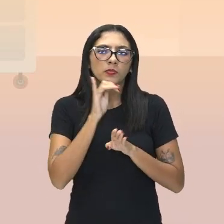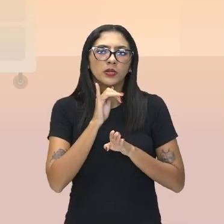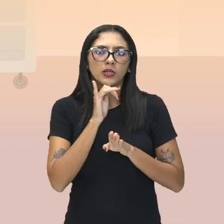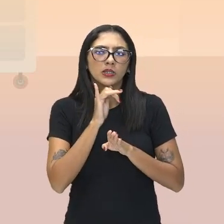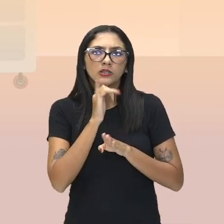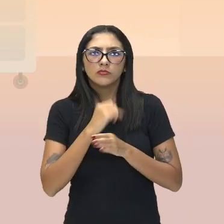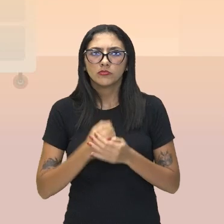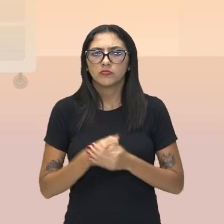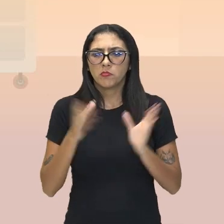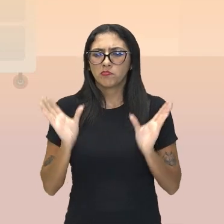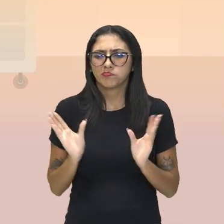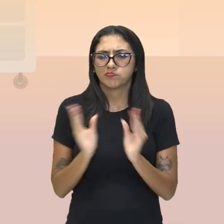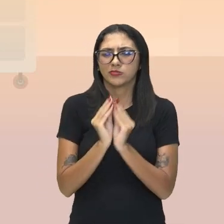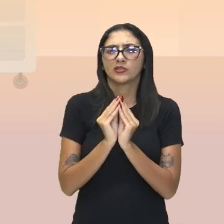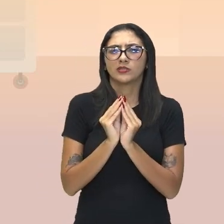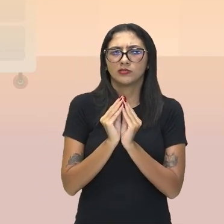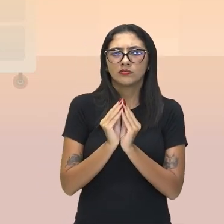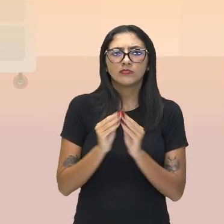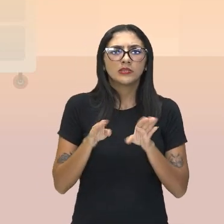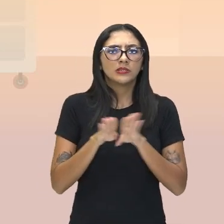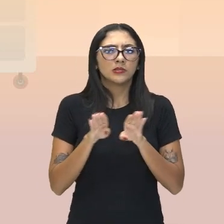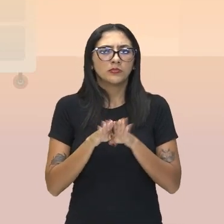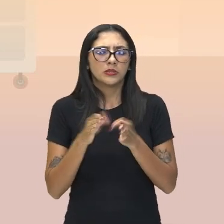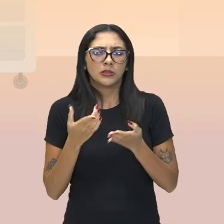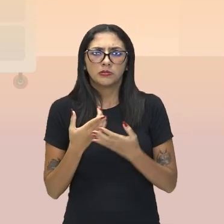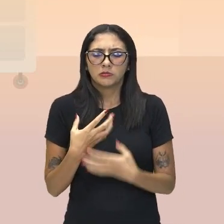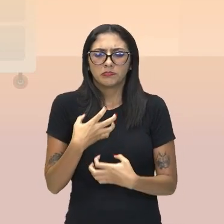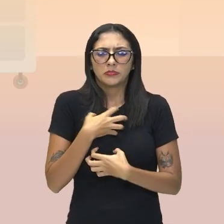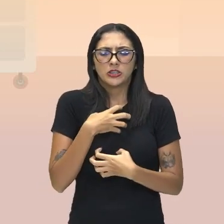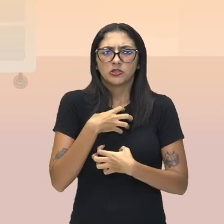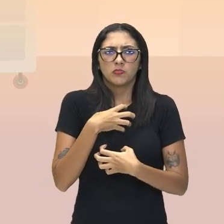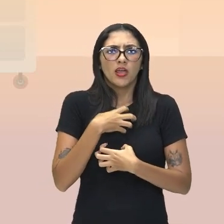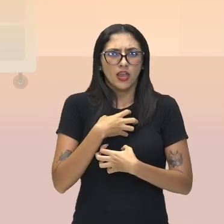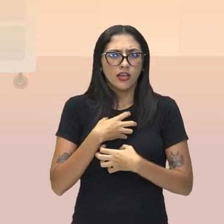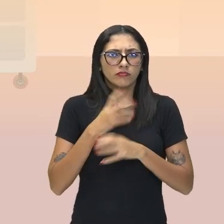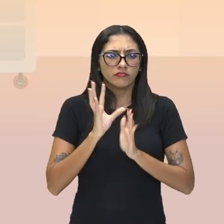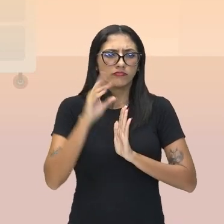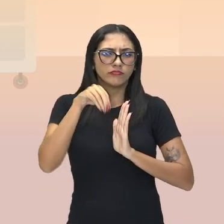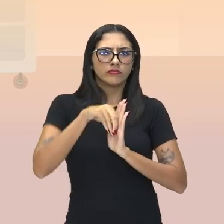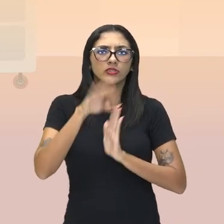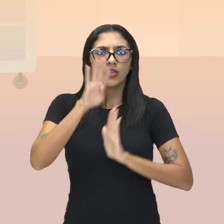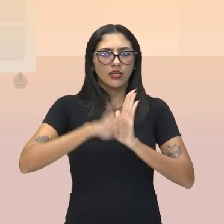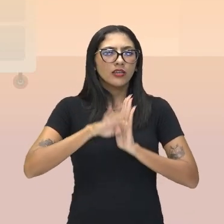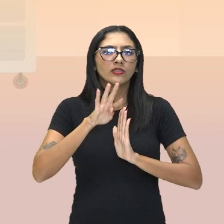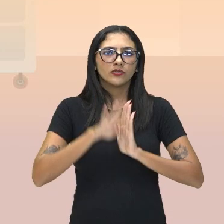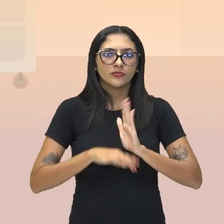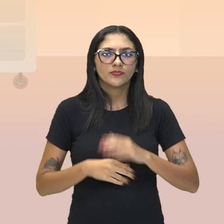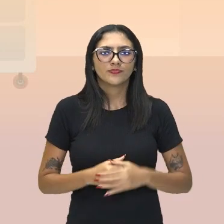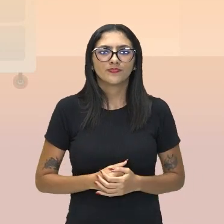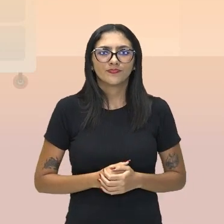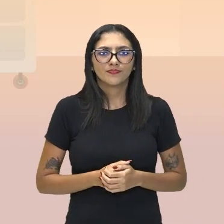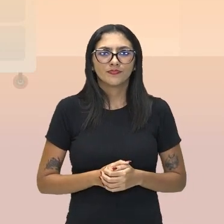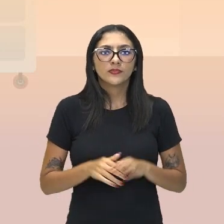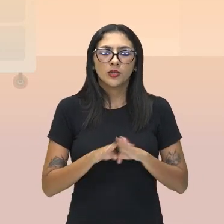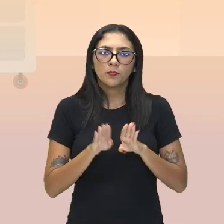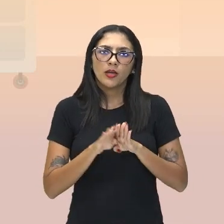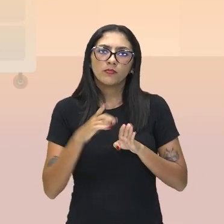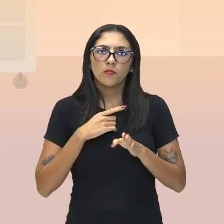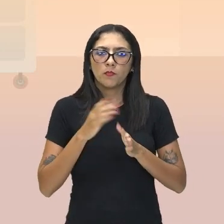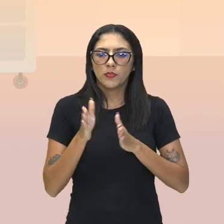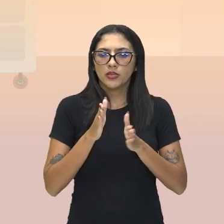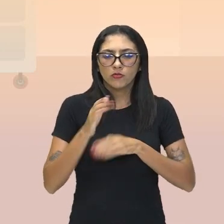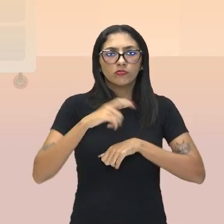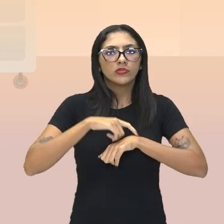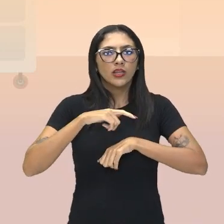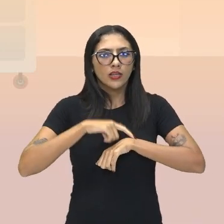das palavras. Temos uma profundidade, né, de interpretação ali. Nós temos uma unidade de tempo e uma ação.